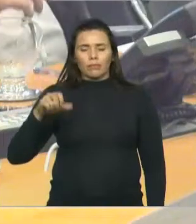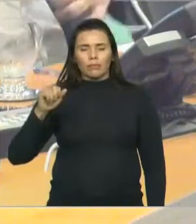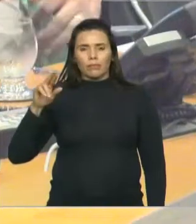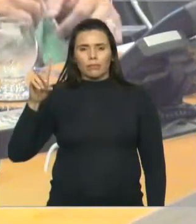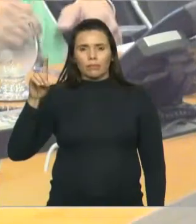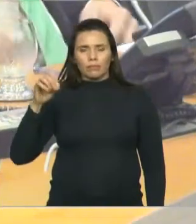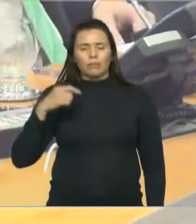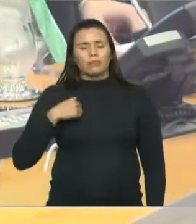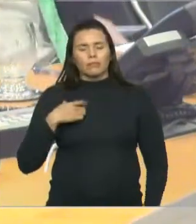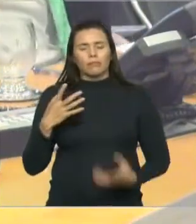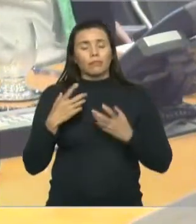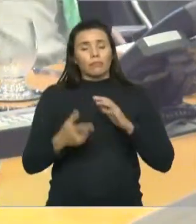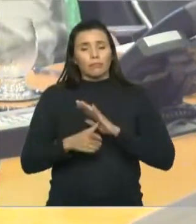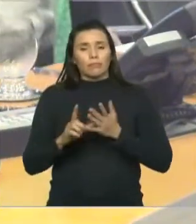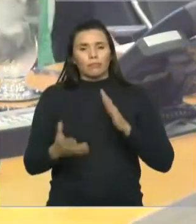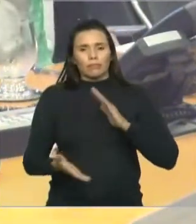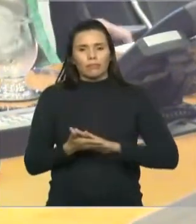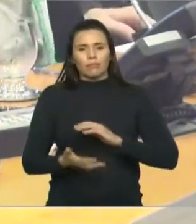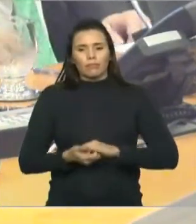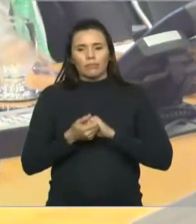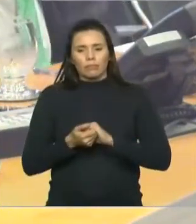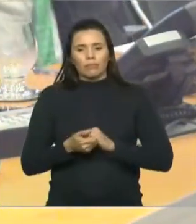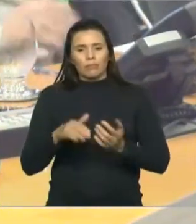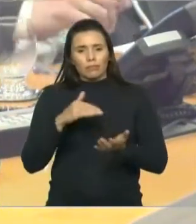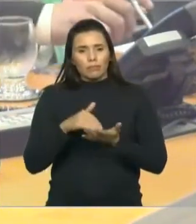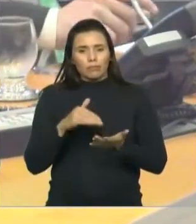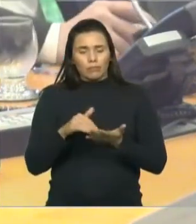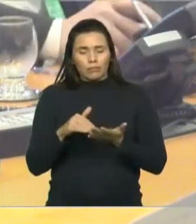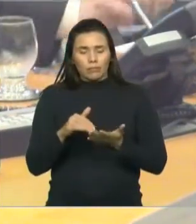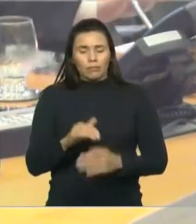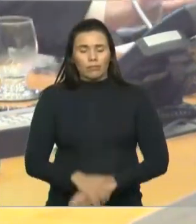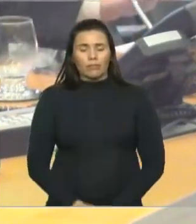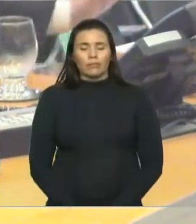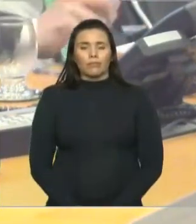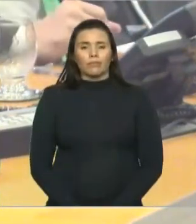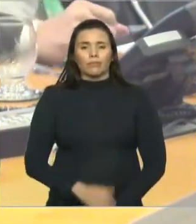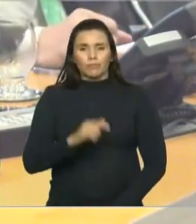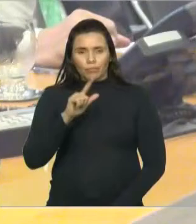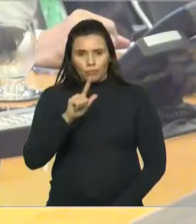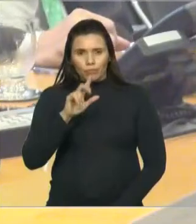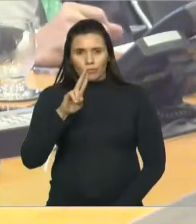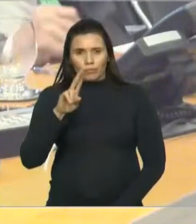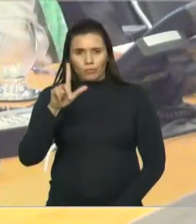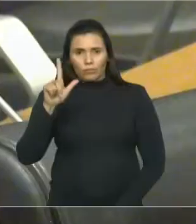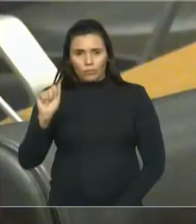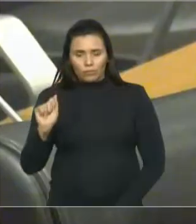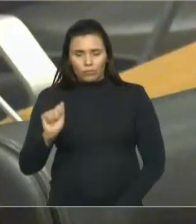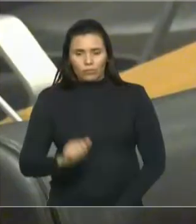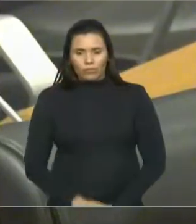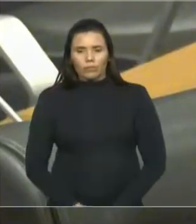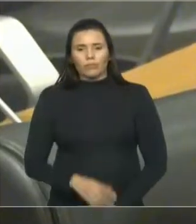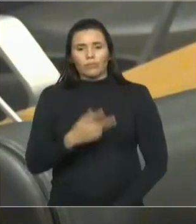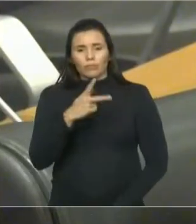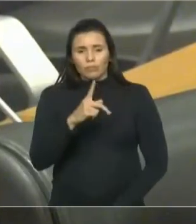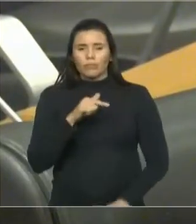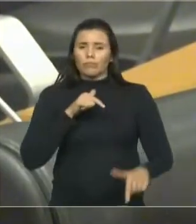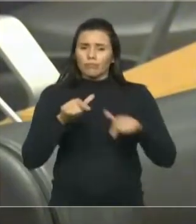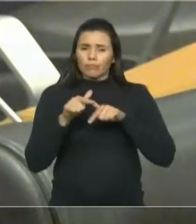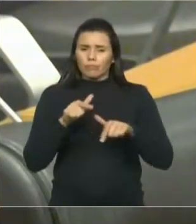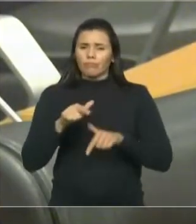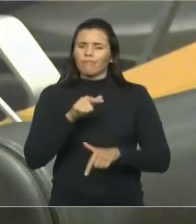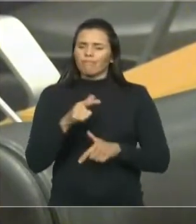antemão parabenizar o secretário Lula pelo excelente trabalho, secretário,